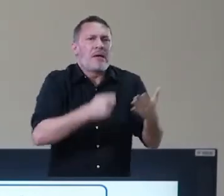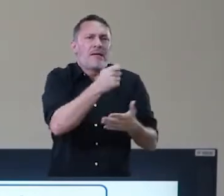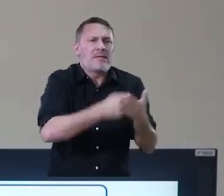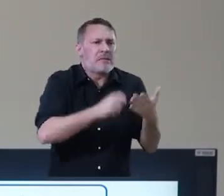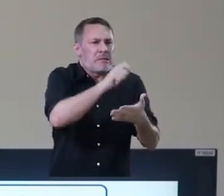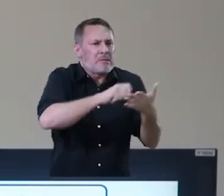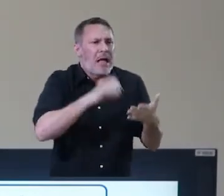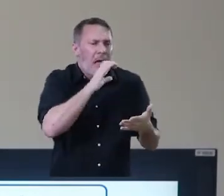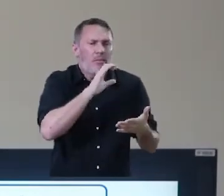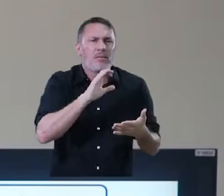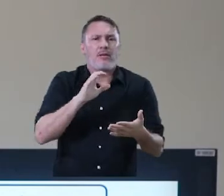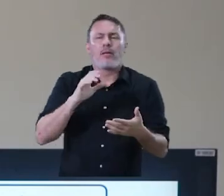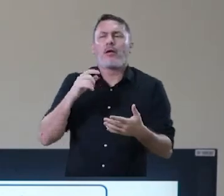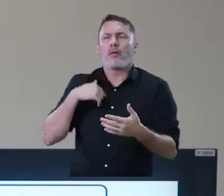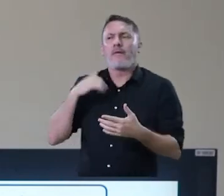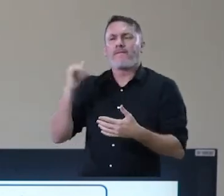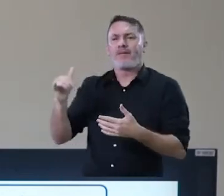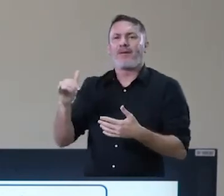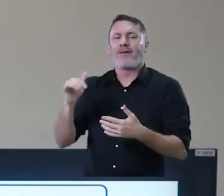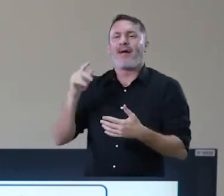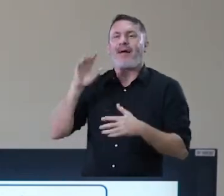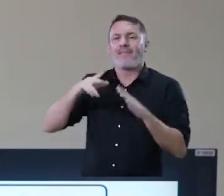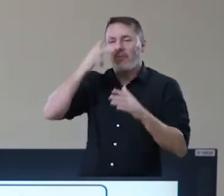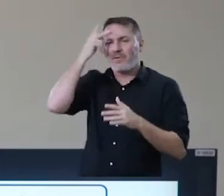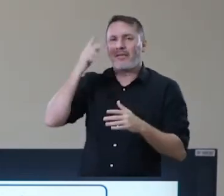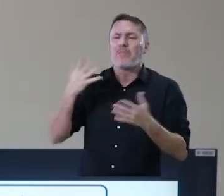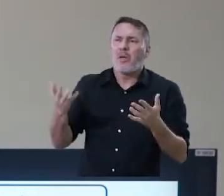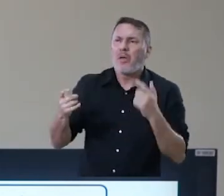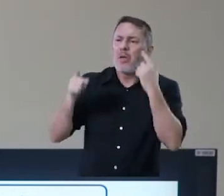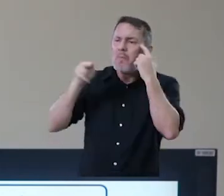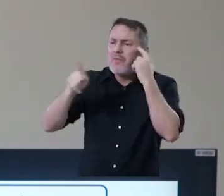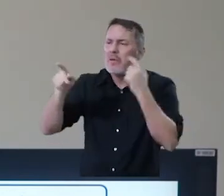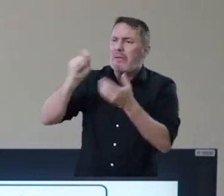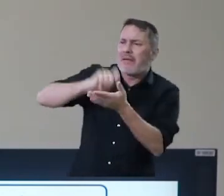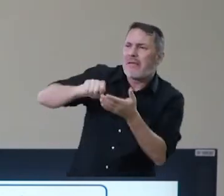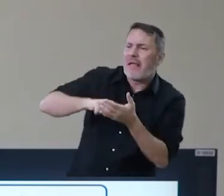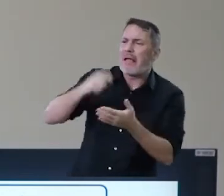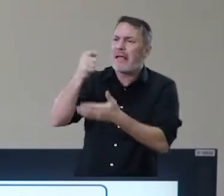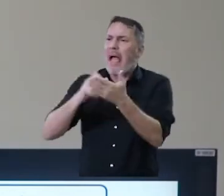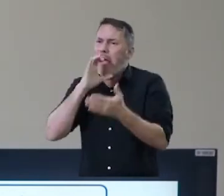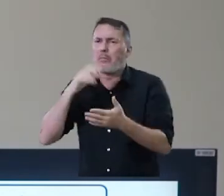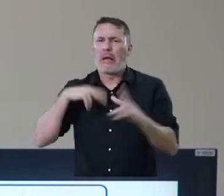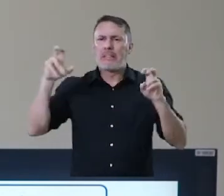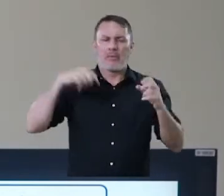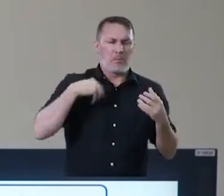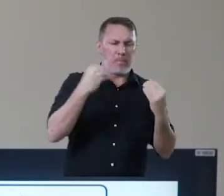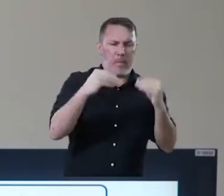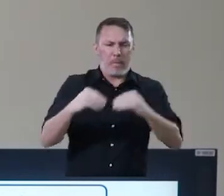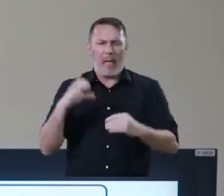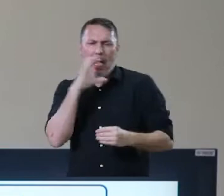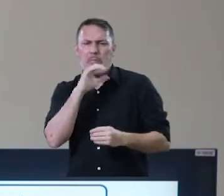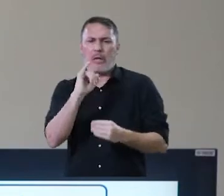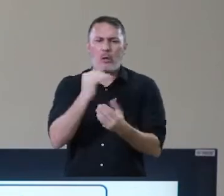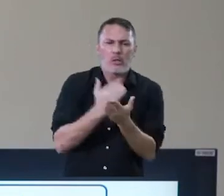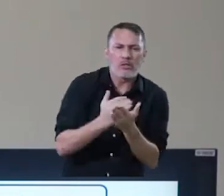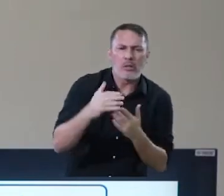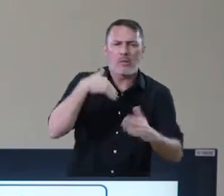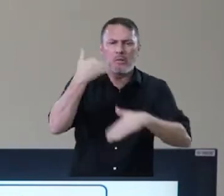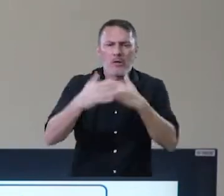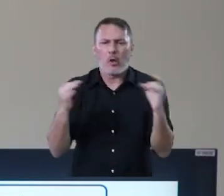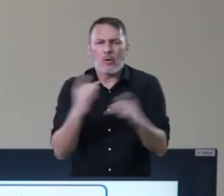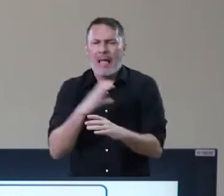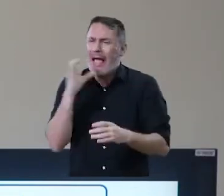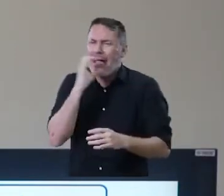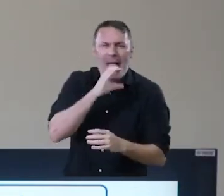rápido? Né? Contar um segredinho para vocês. Ah, eu peguei um texto, galera, ó, fala uma redação, redação tal. Coloca isso na introdução,